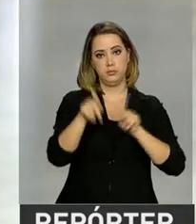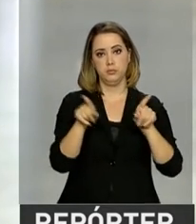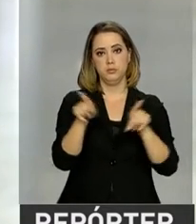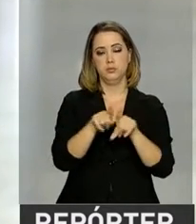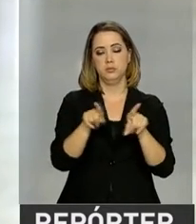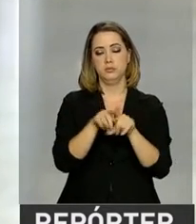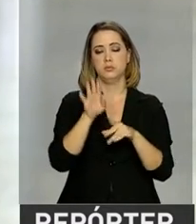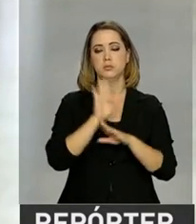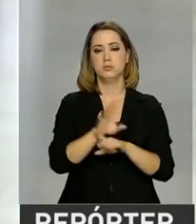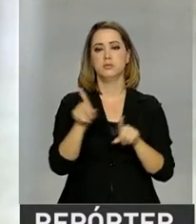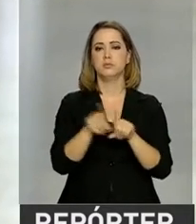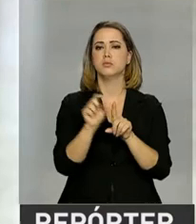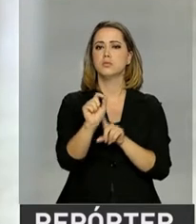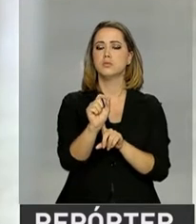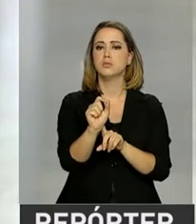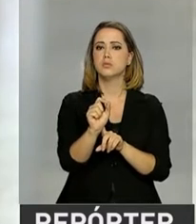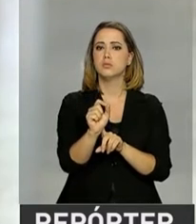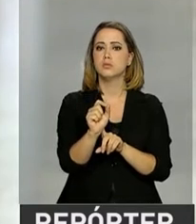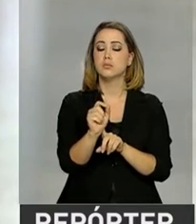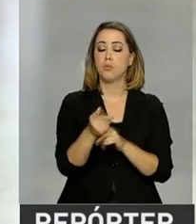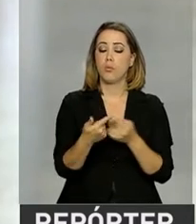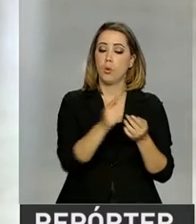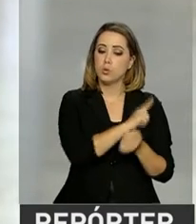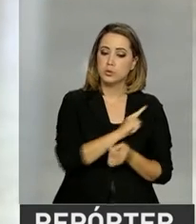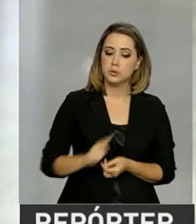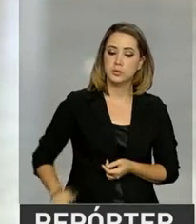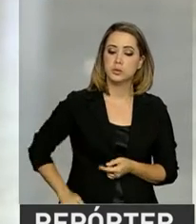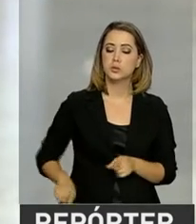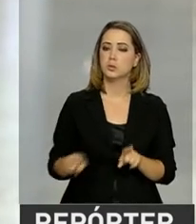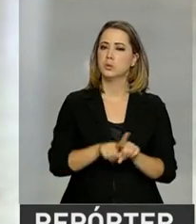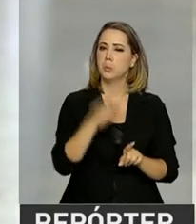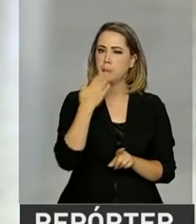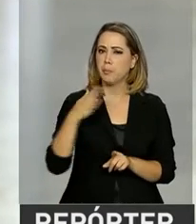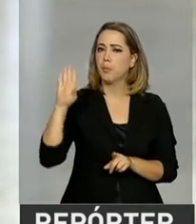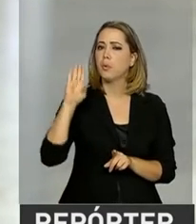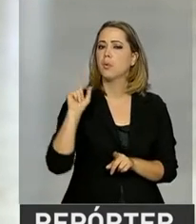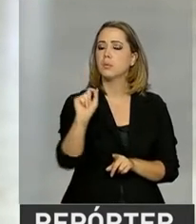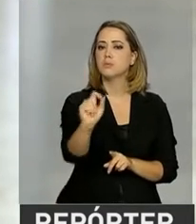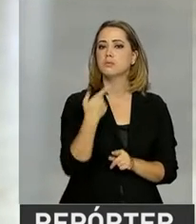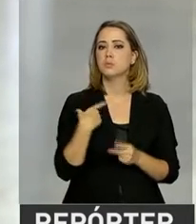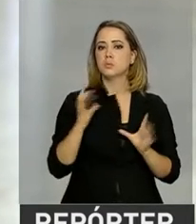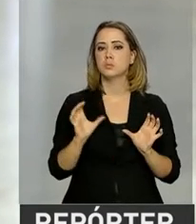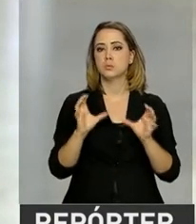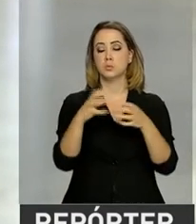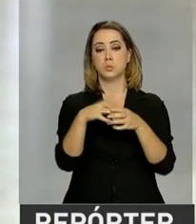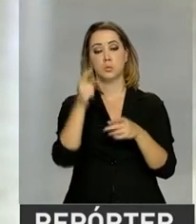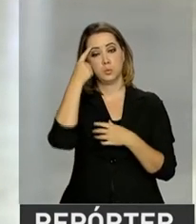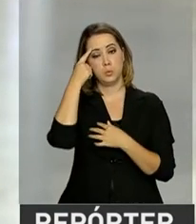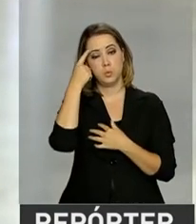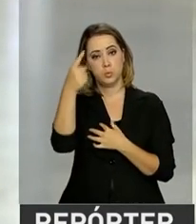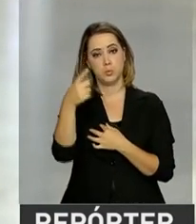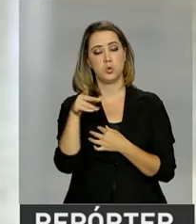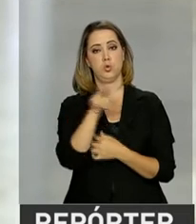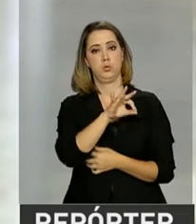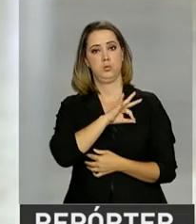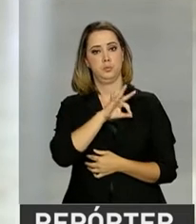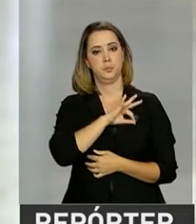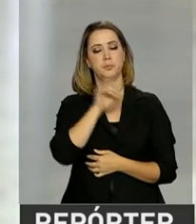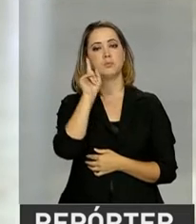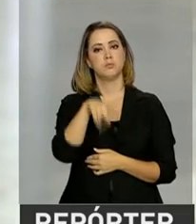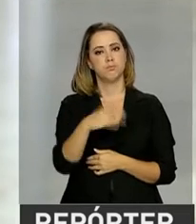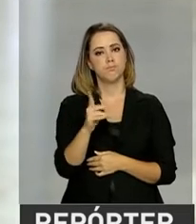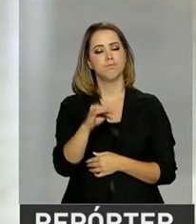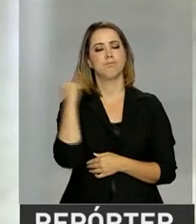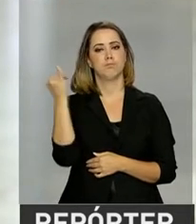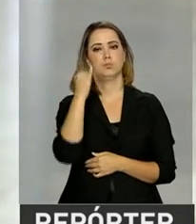a implantarem nas unidades da federação núcleos integrados e inteligência policial que é um dos pontos centrais